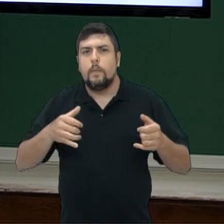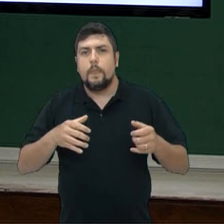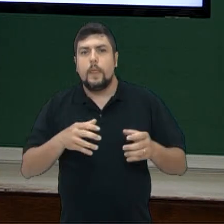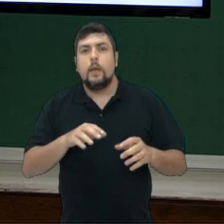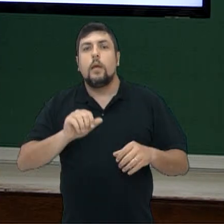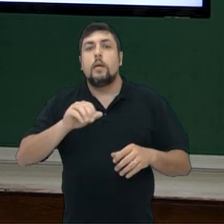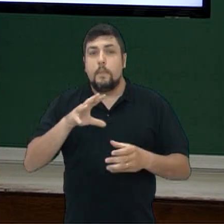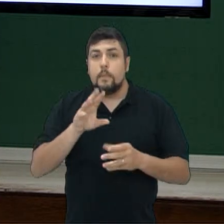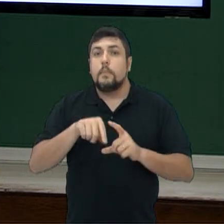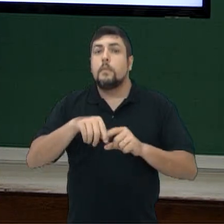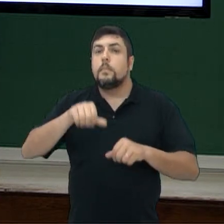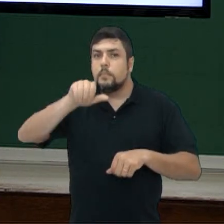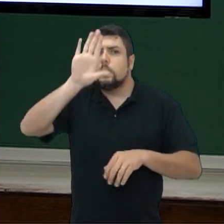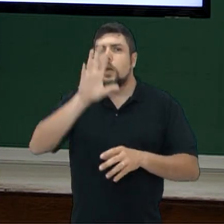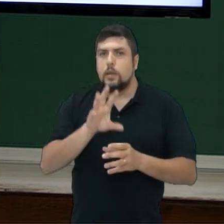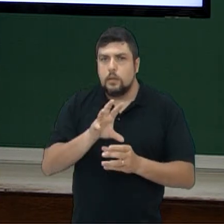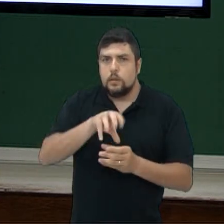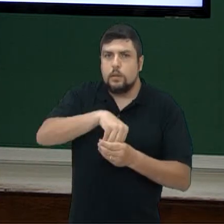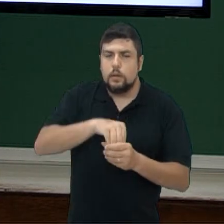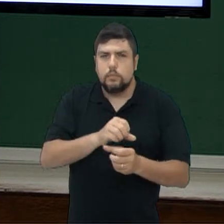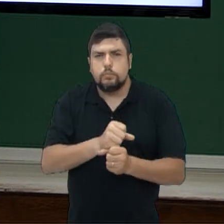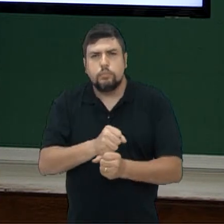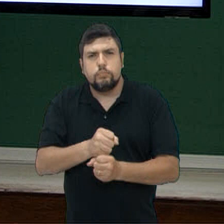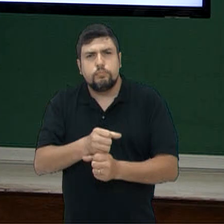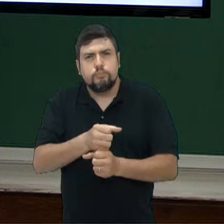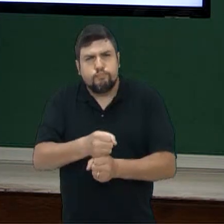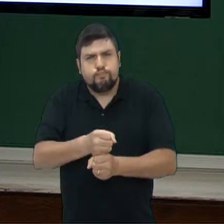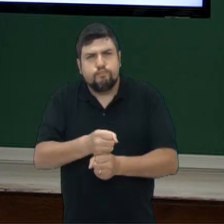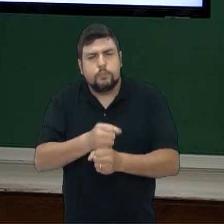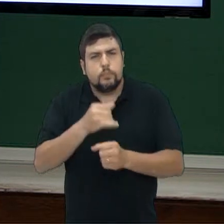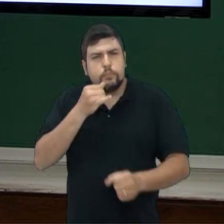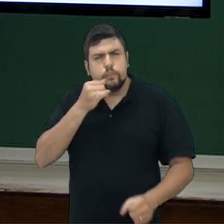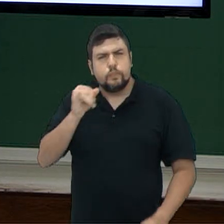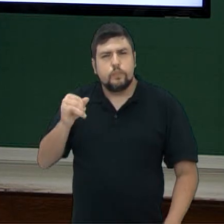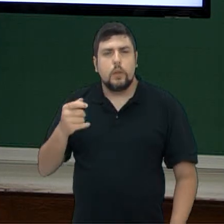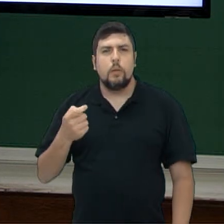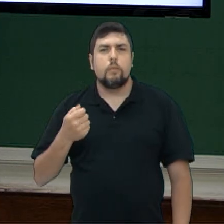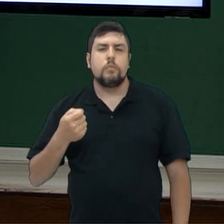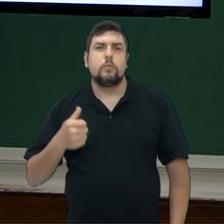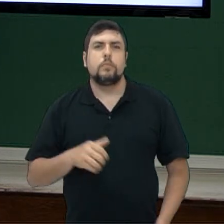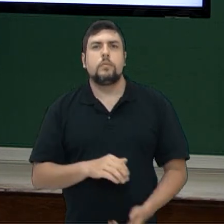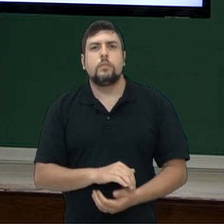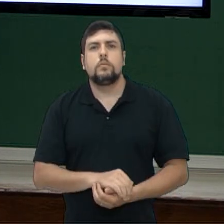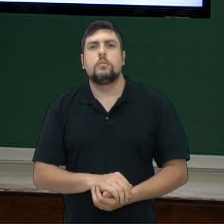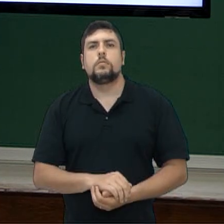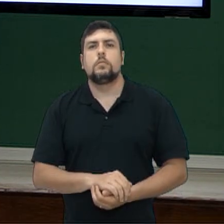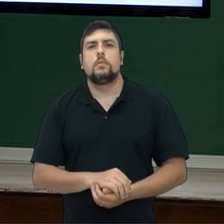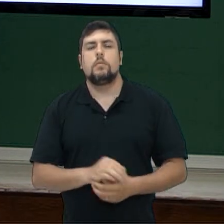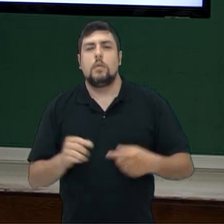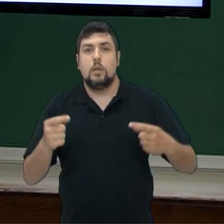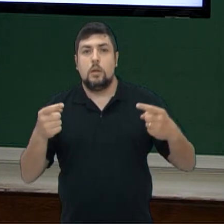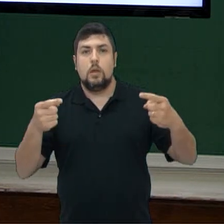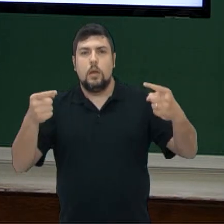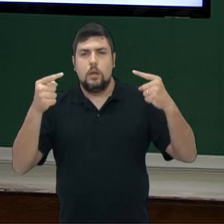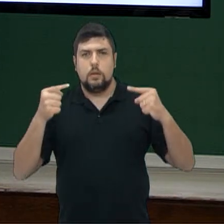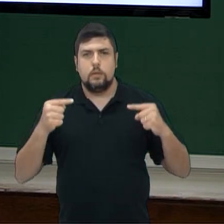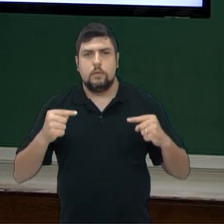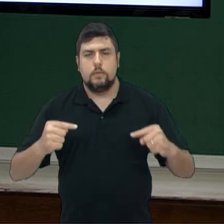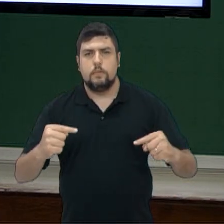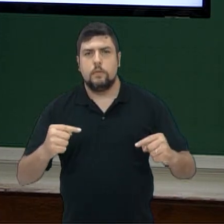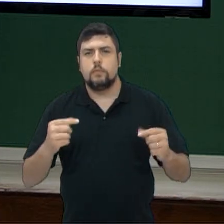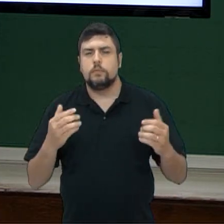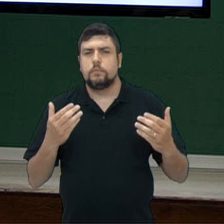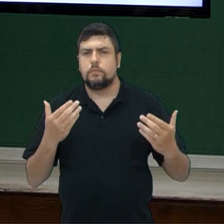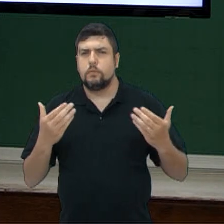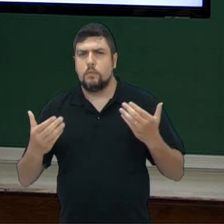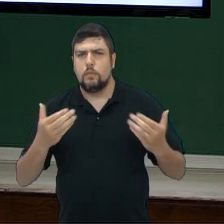resistência oferecida à passagem de corrente. Aqui embaixo, né, nós comparamos aqui a